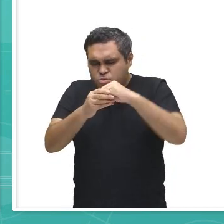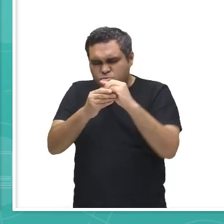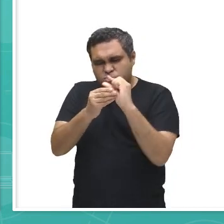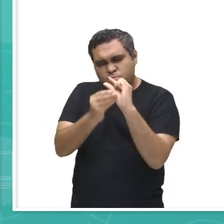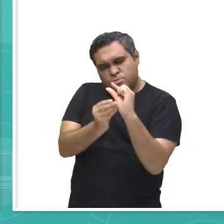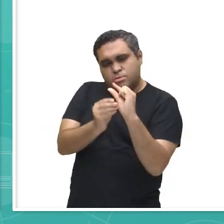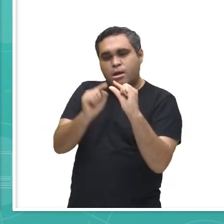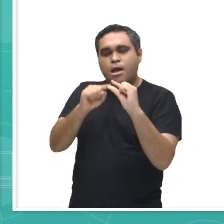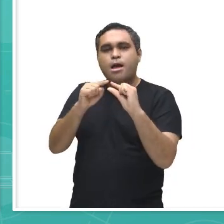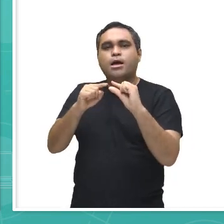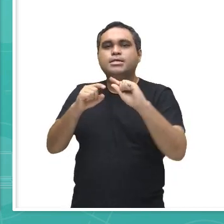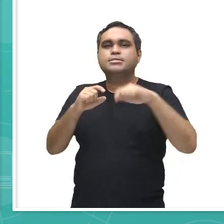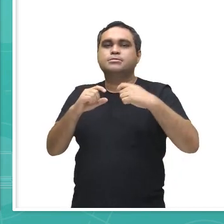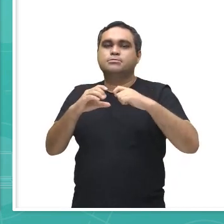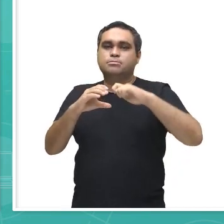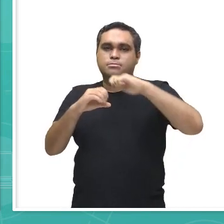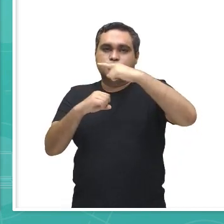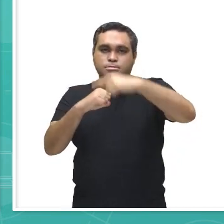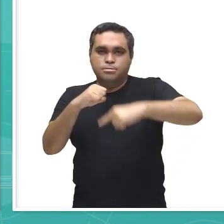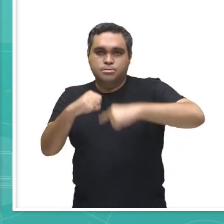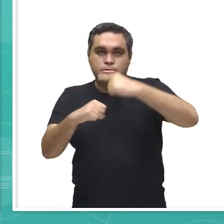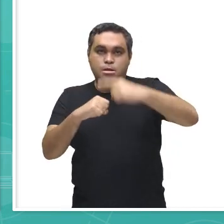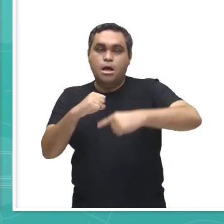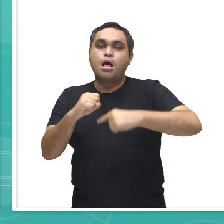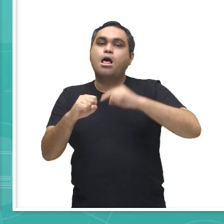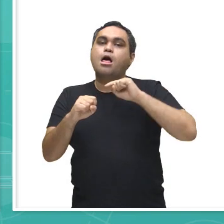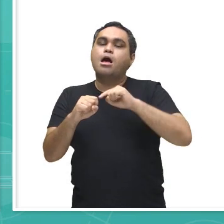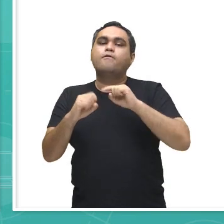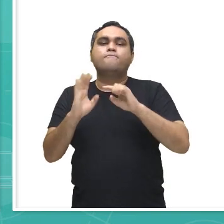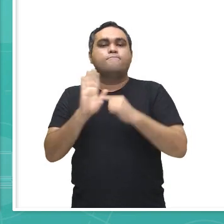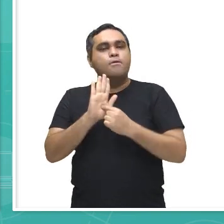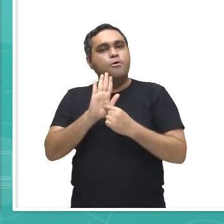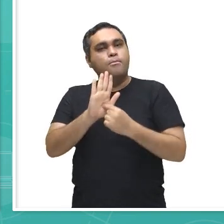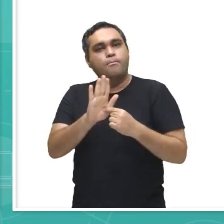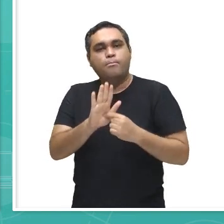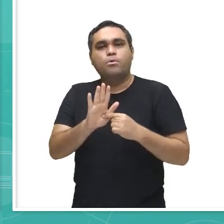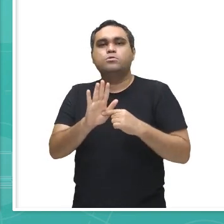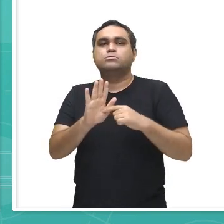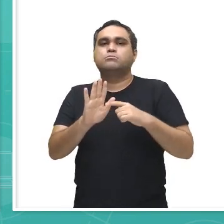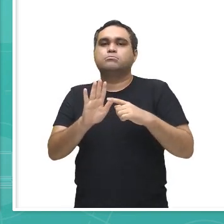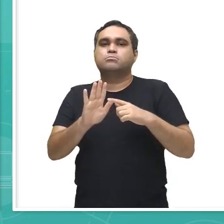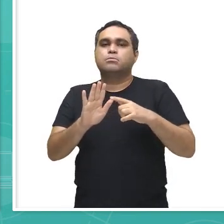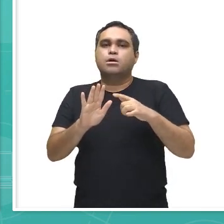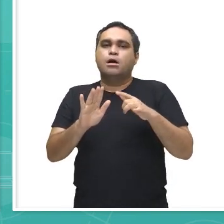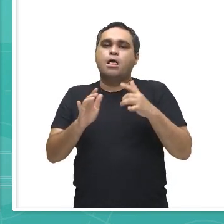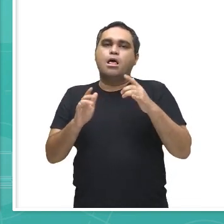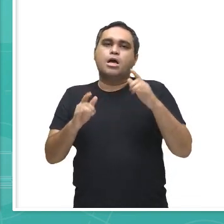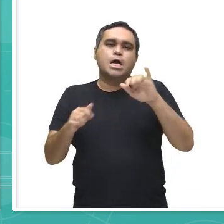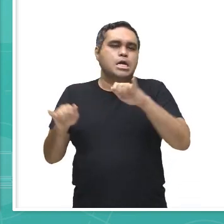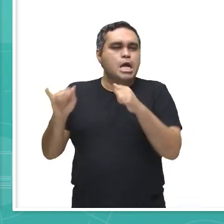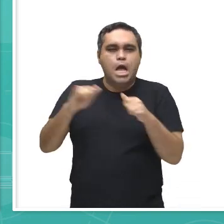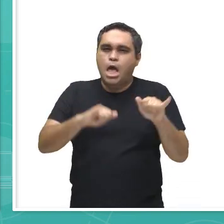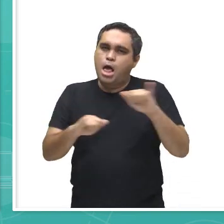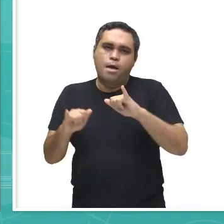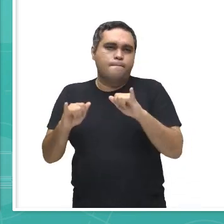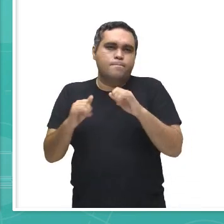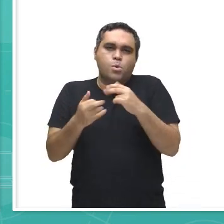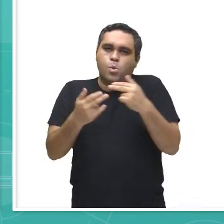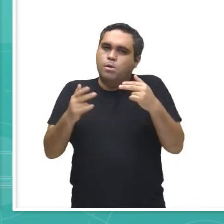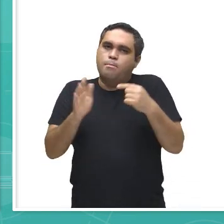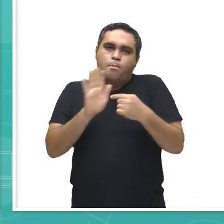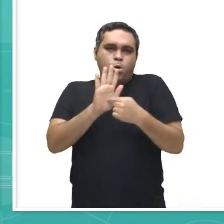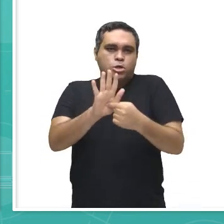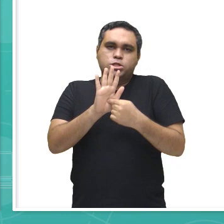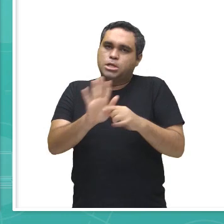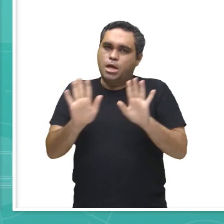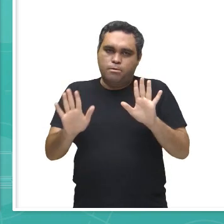apresentar propriedades específicas de um determinado elemento químico, tá? A gente vai estudar um pouquinho